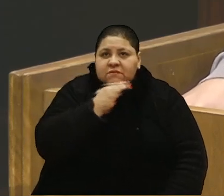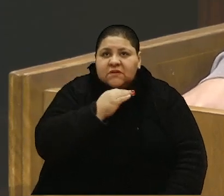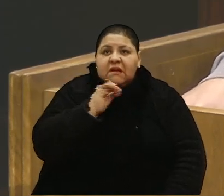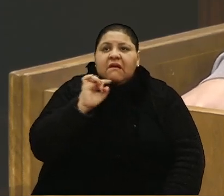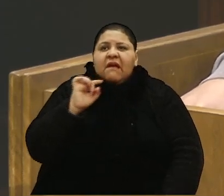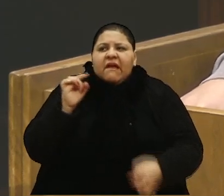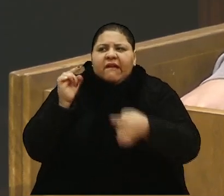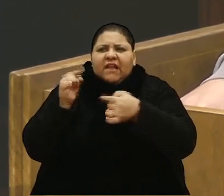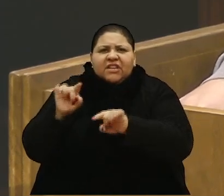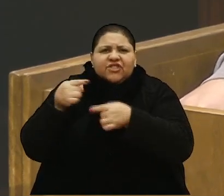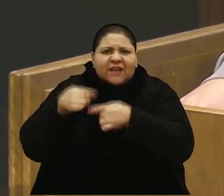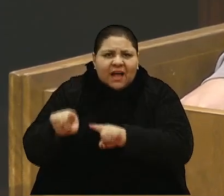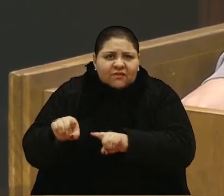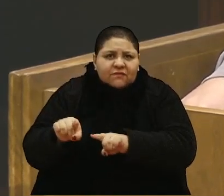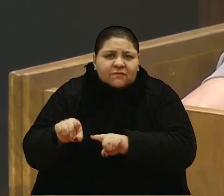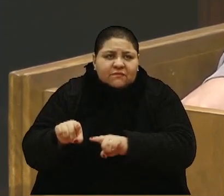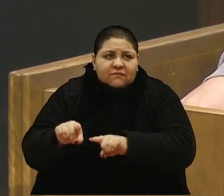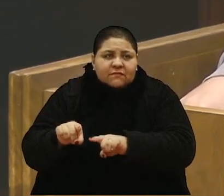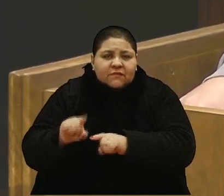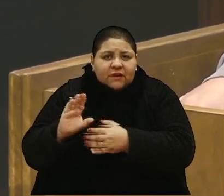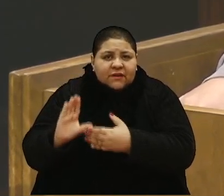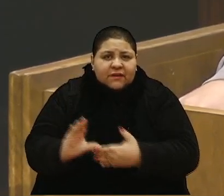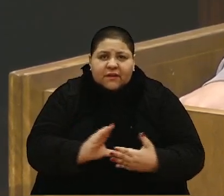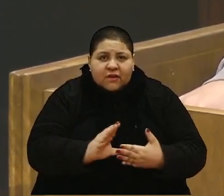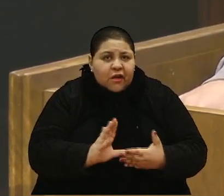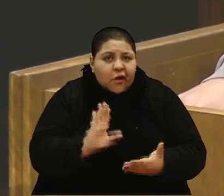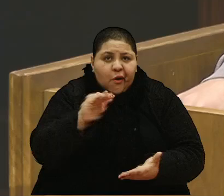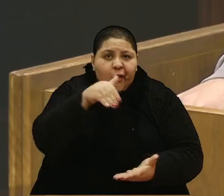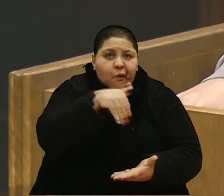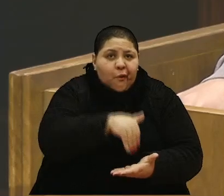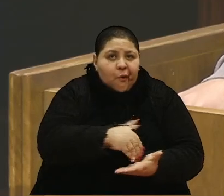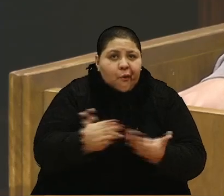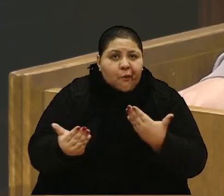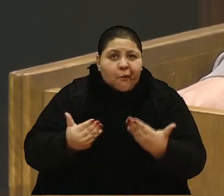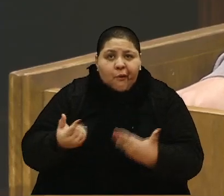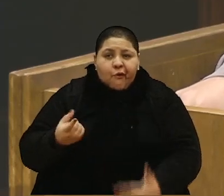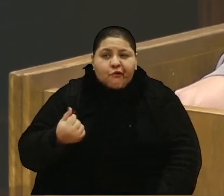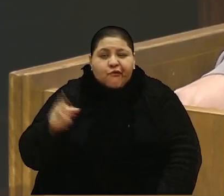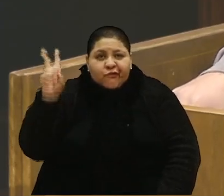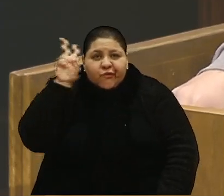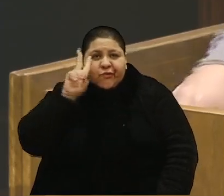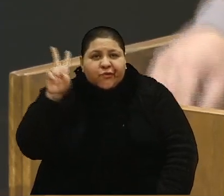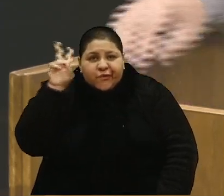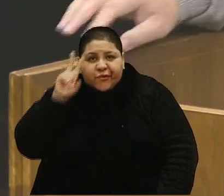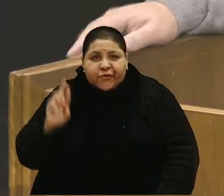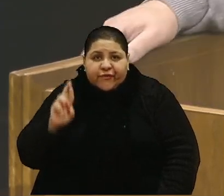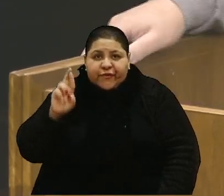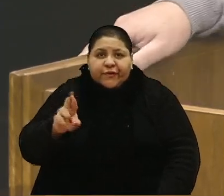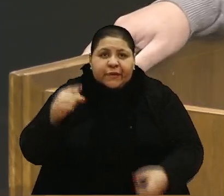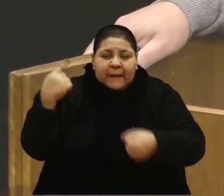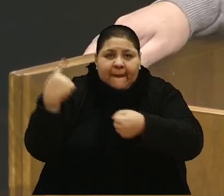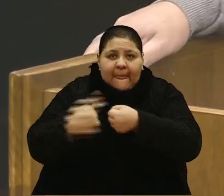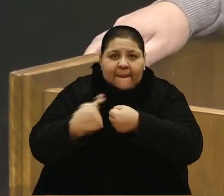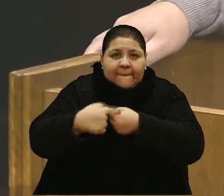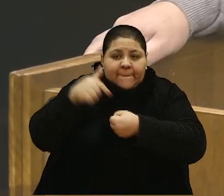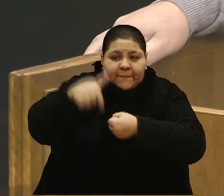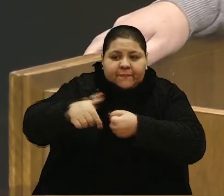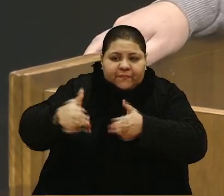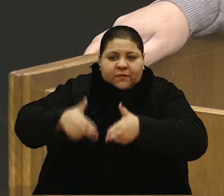criticado. E o investimento mínimo comparado ao valor histórico que vai representar para a cidade esse